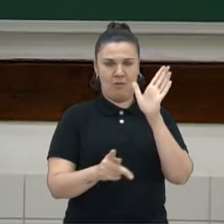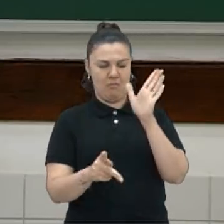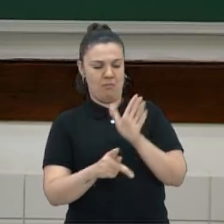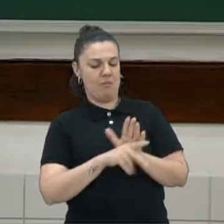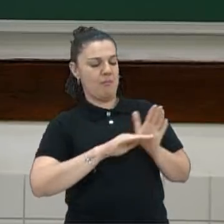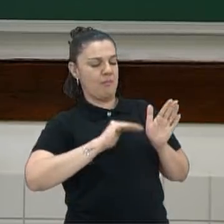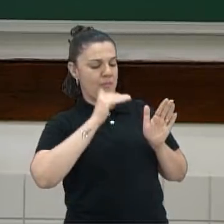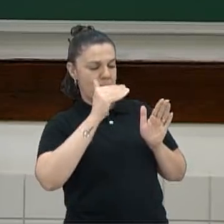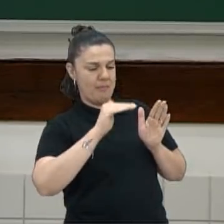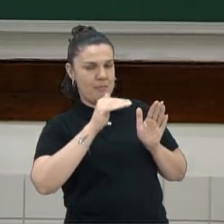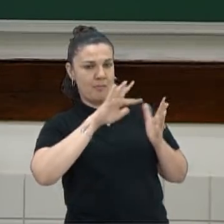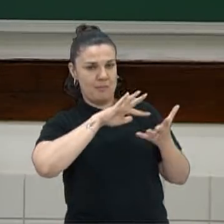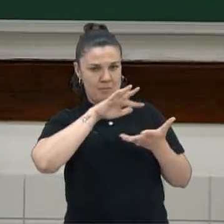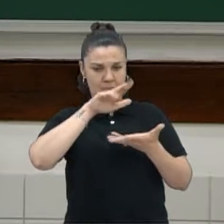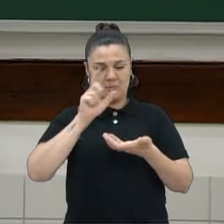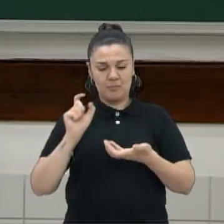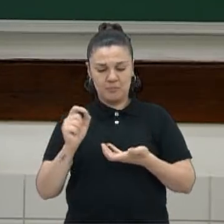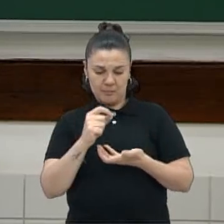relevo?